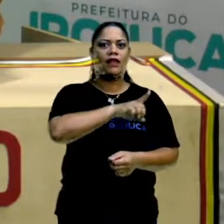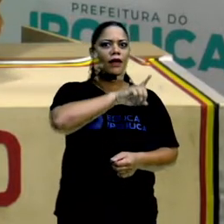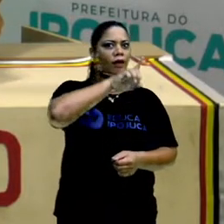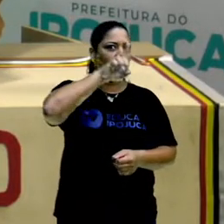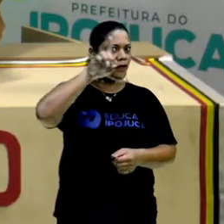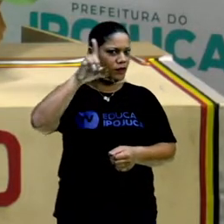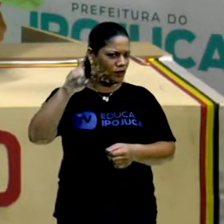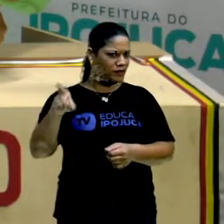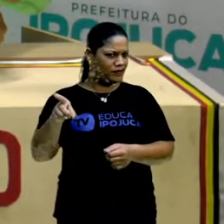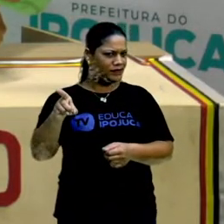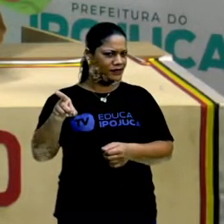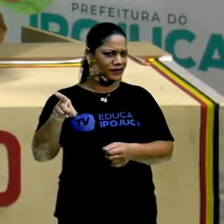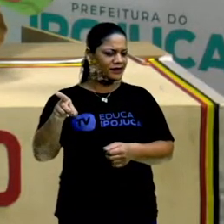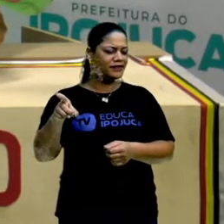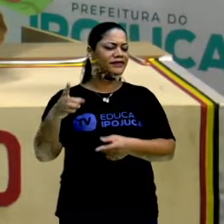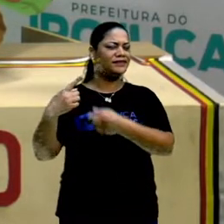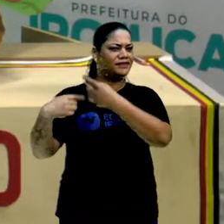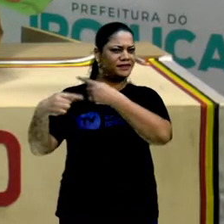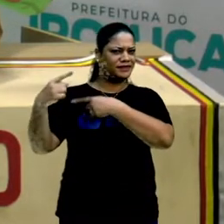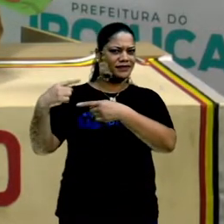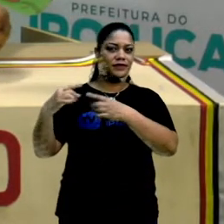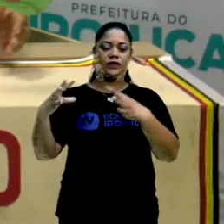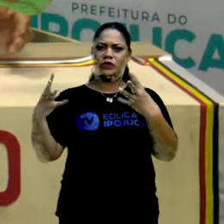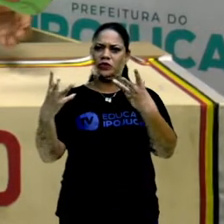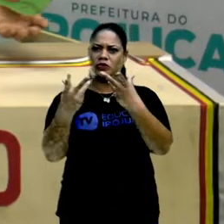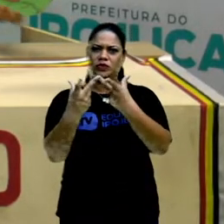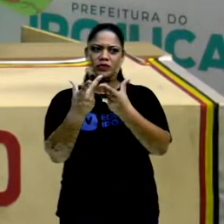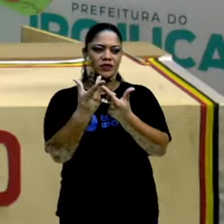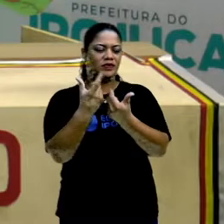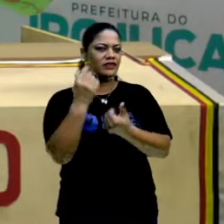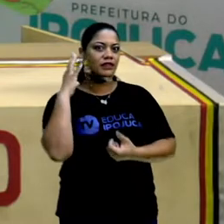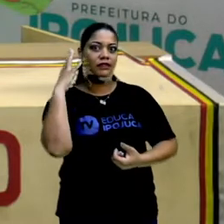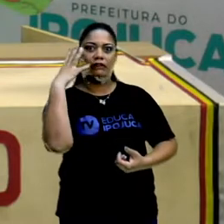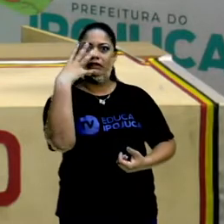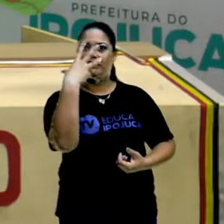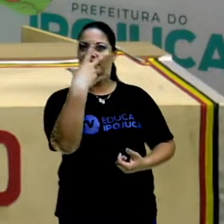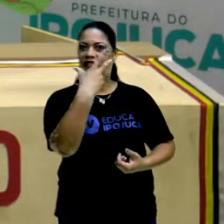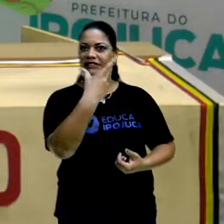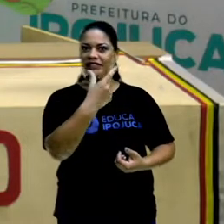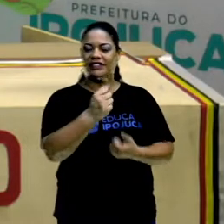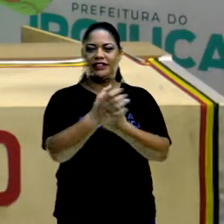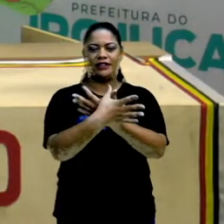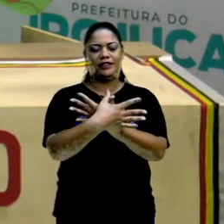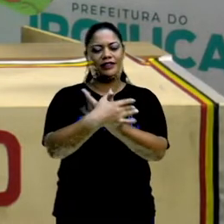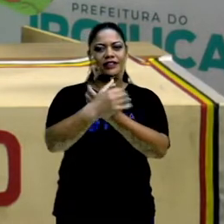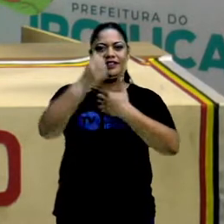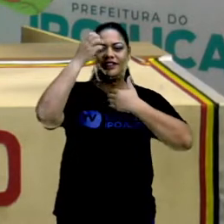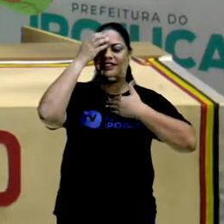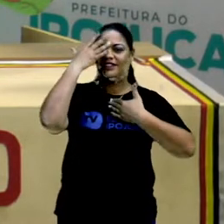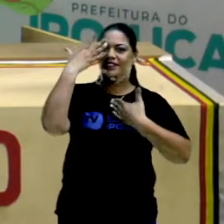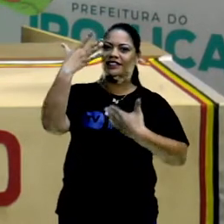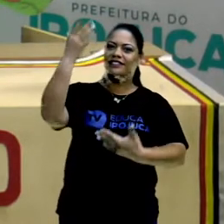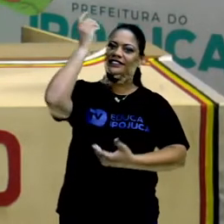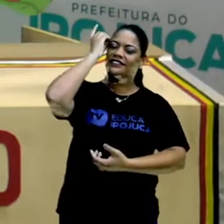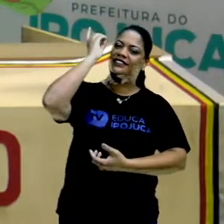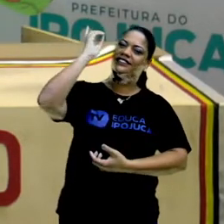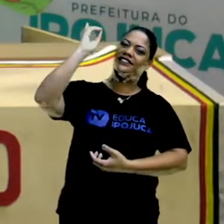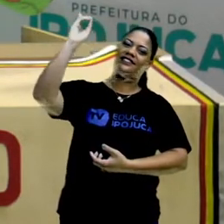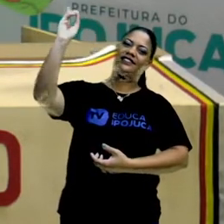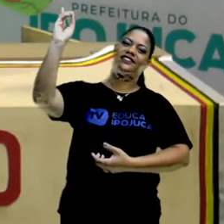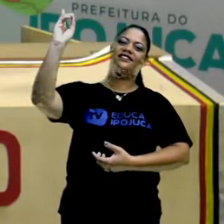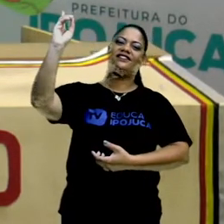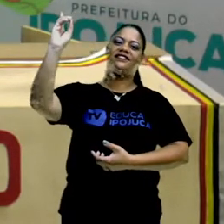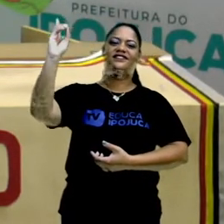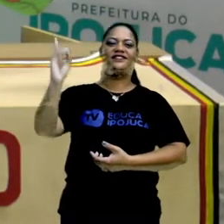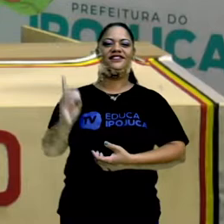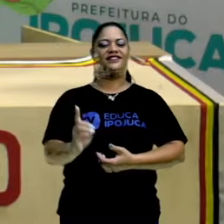dia, com toda aquela beleza, a borboleta agradecia a Papai do Céu